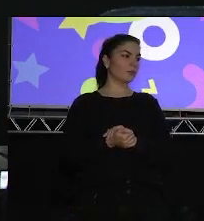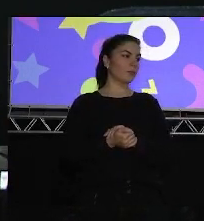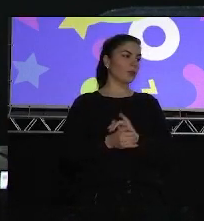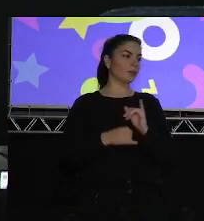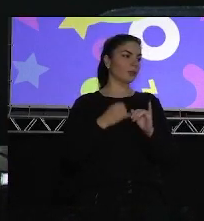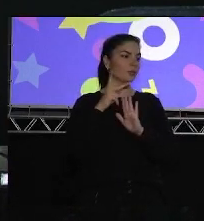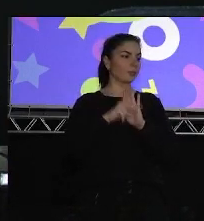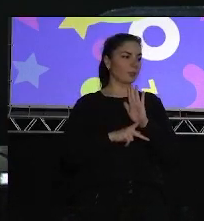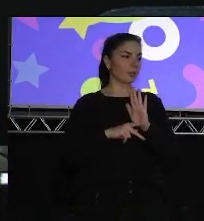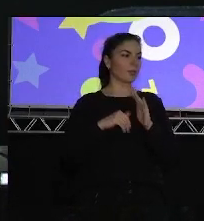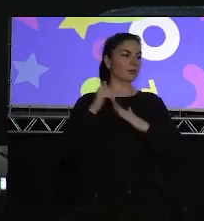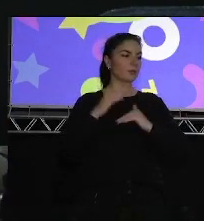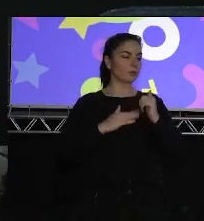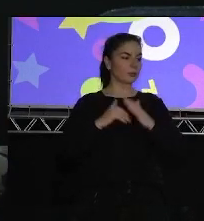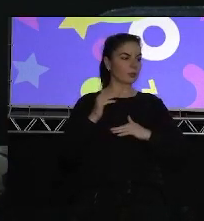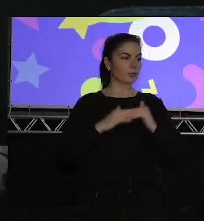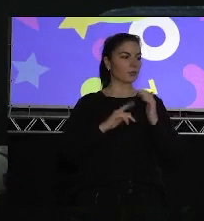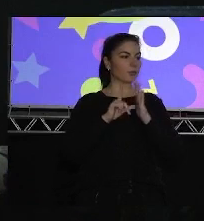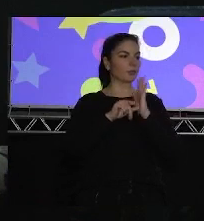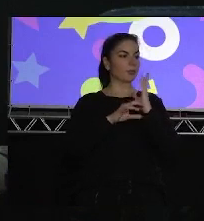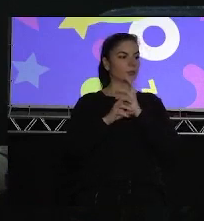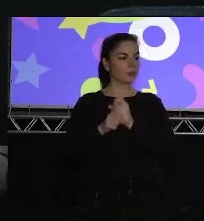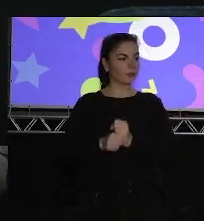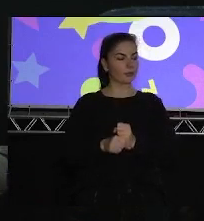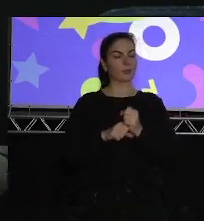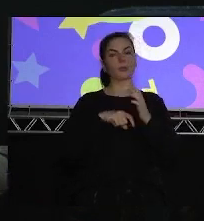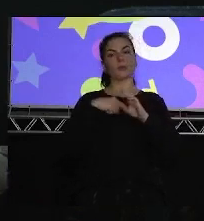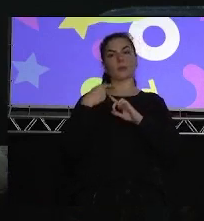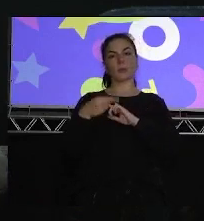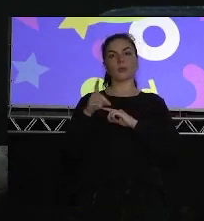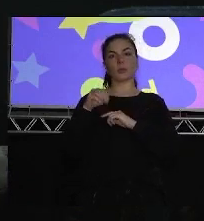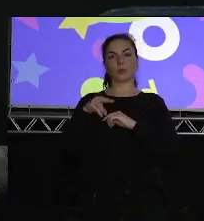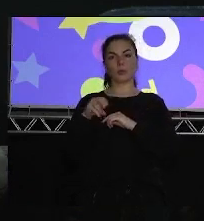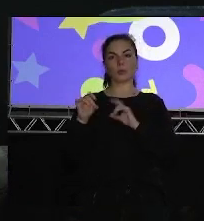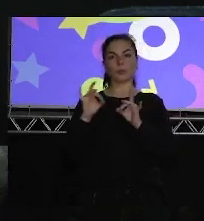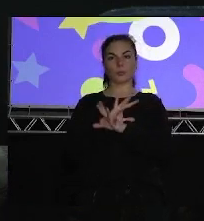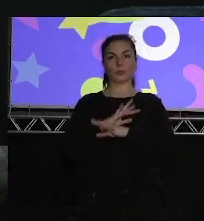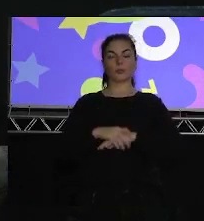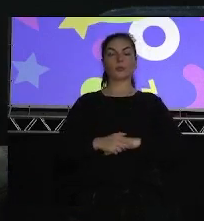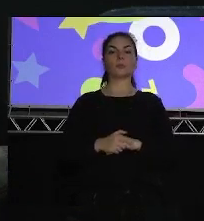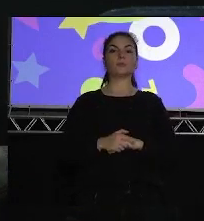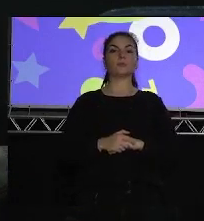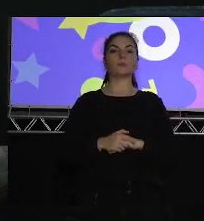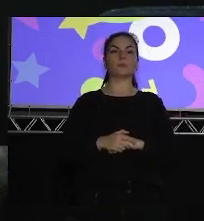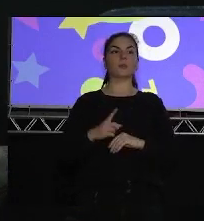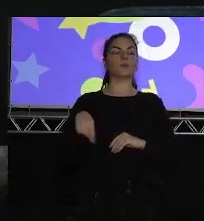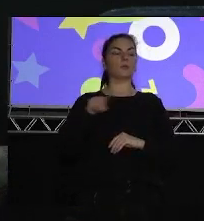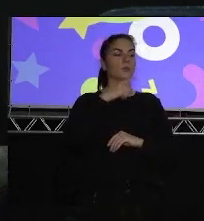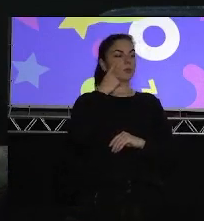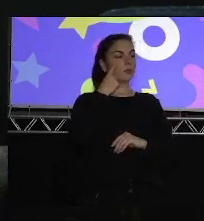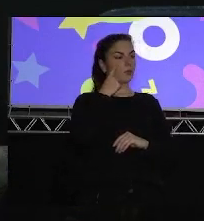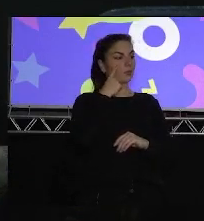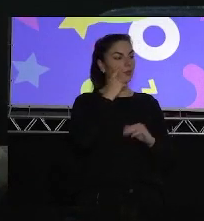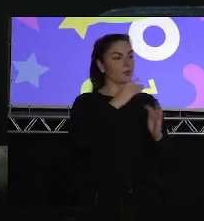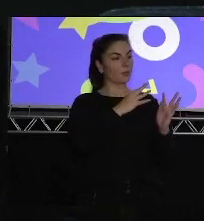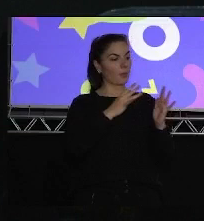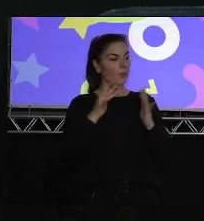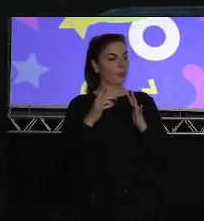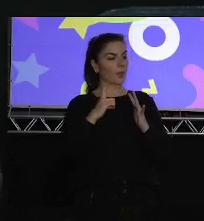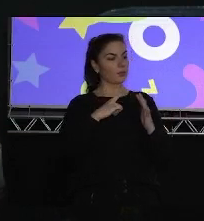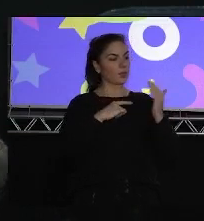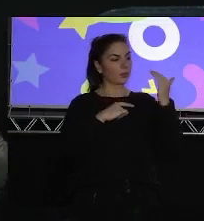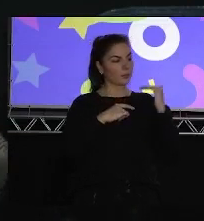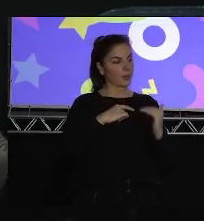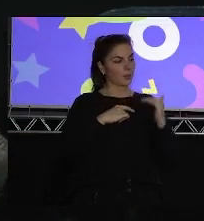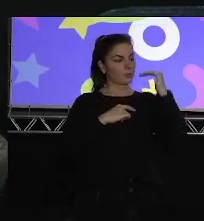check-in, tem toda a parte de sync, review, retro e o pronto. Vocês estão vendo diferenças nos xizinhos aí entre uma value